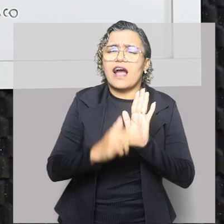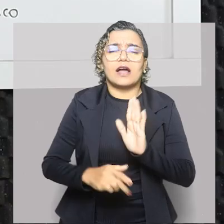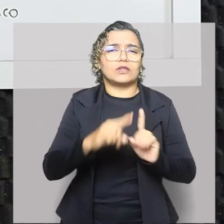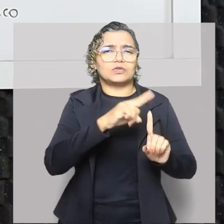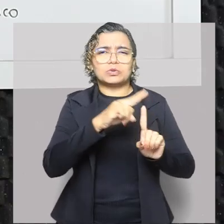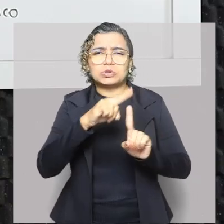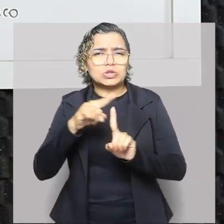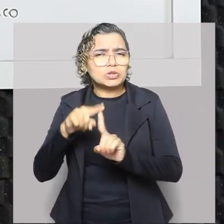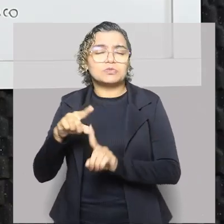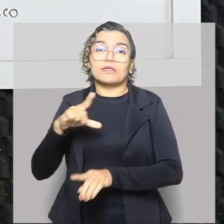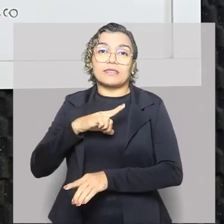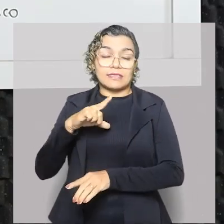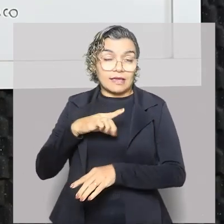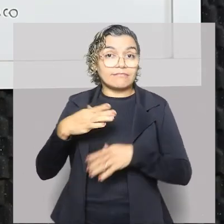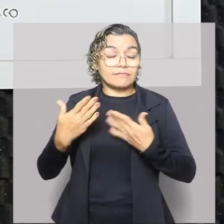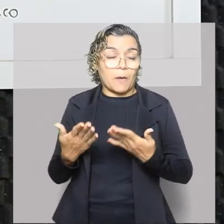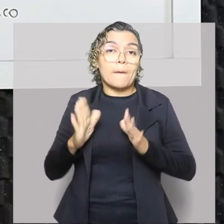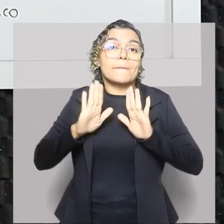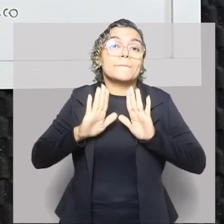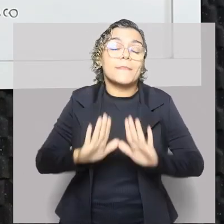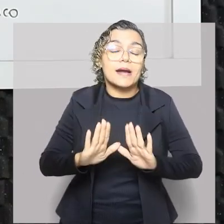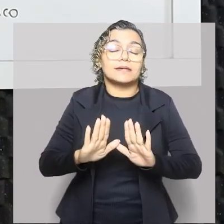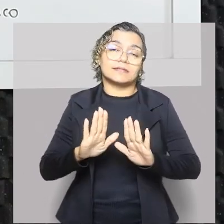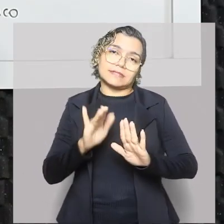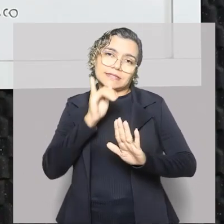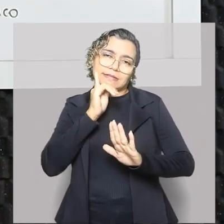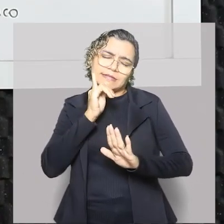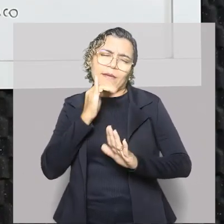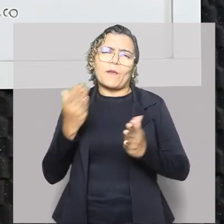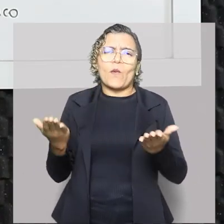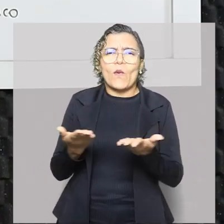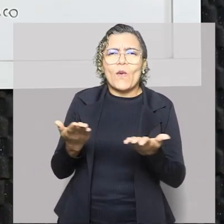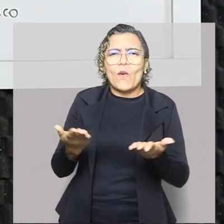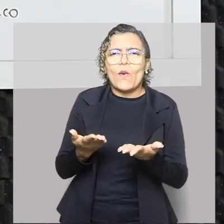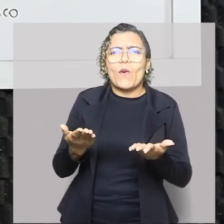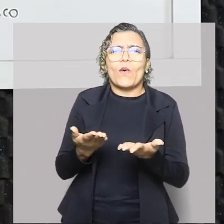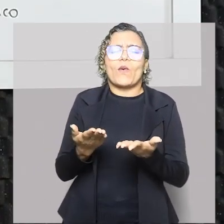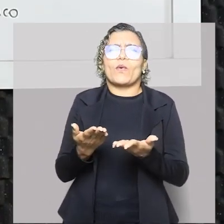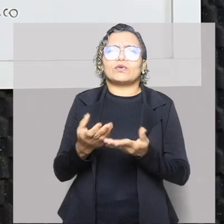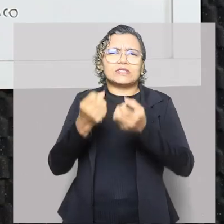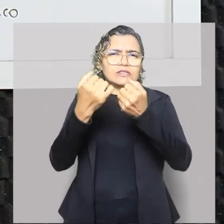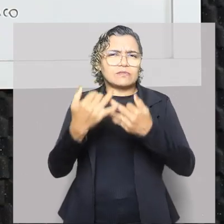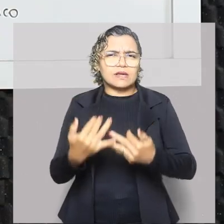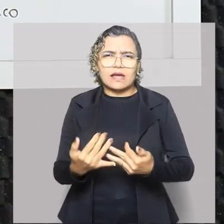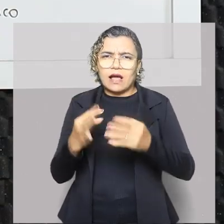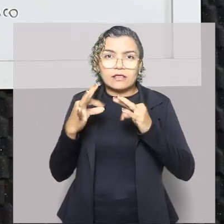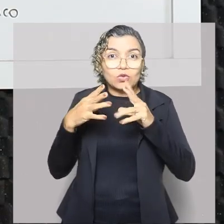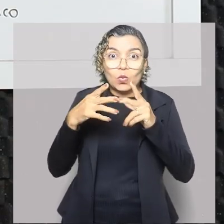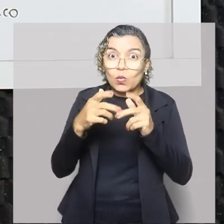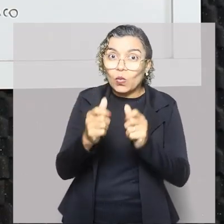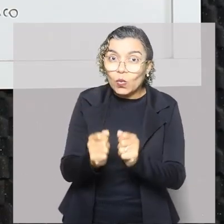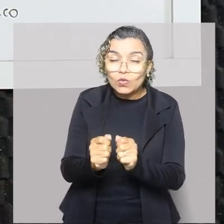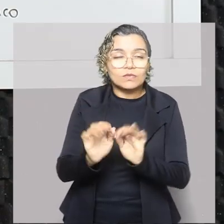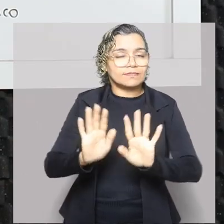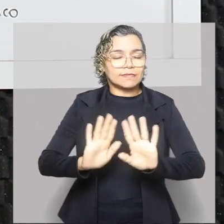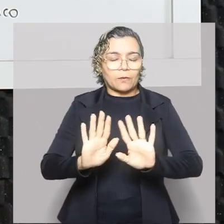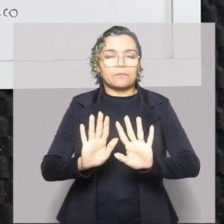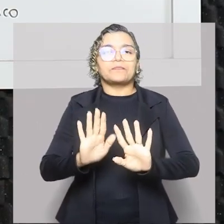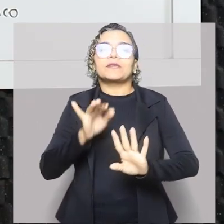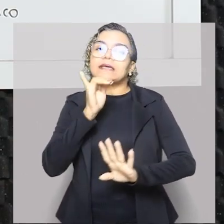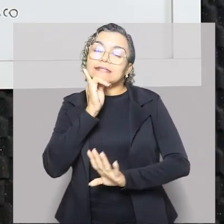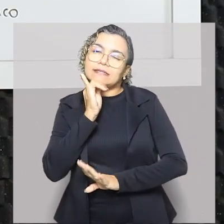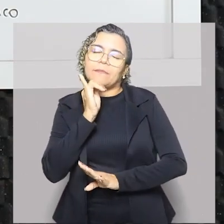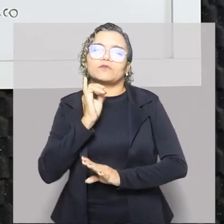tecido epitelial. Mas a gente não vai, expandir tanto assim a nossa complexidade. Eu estou dizendo